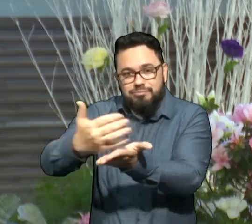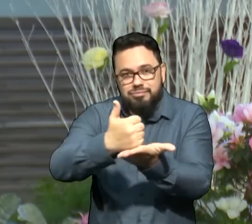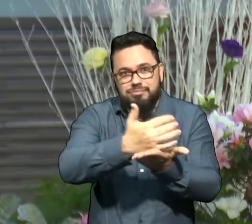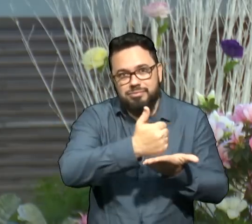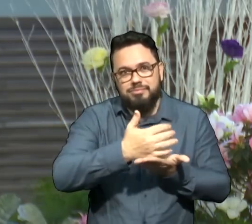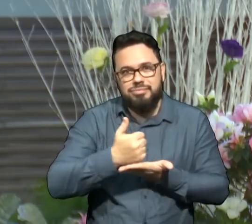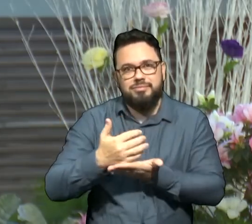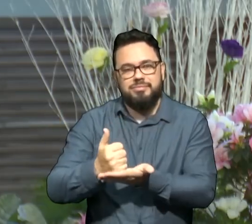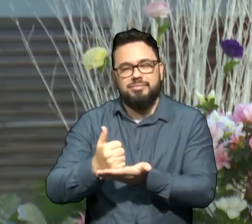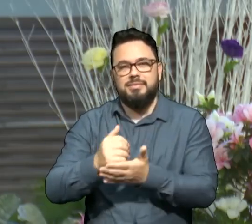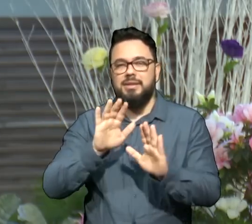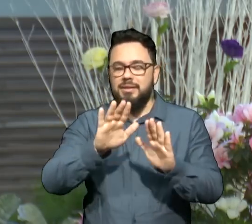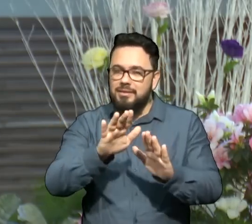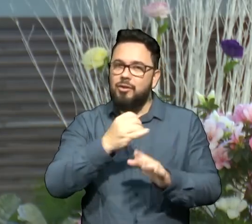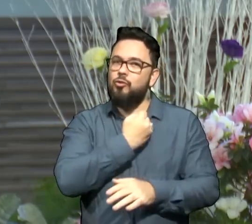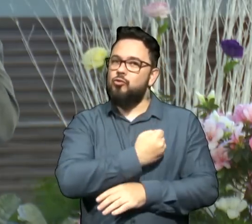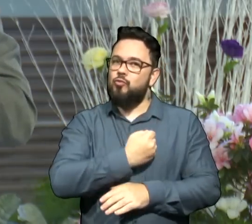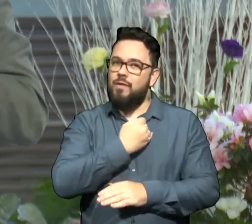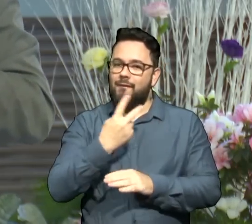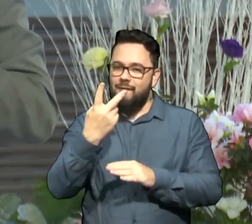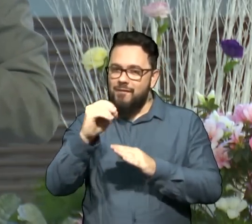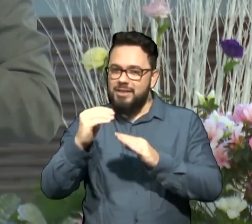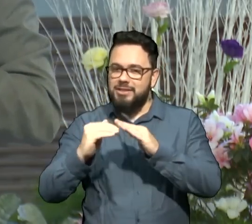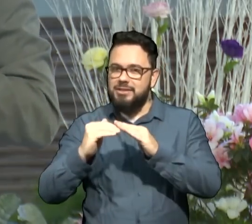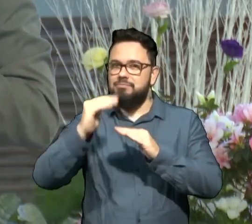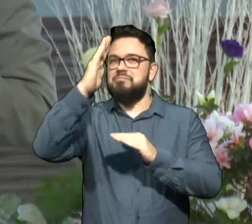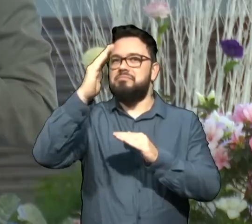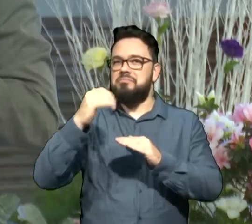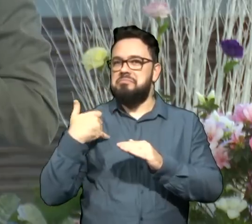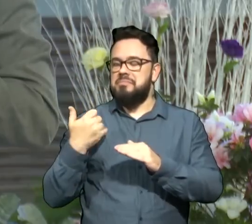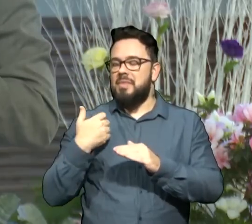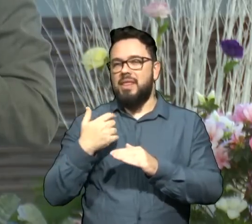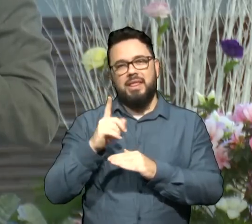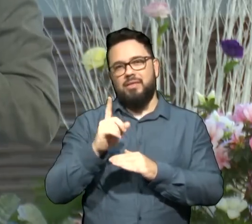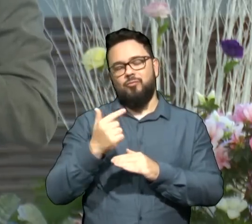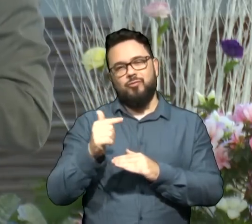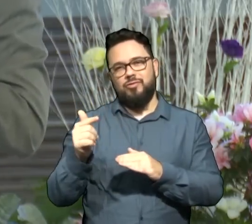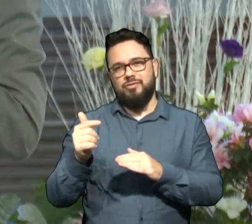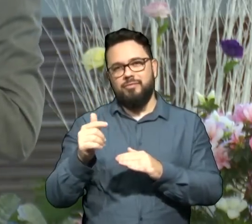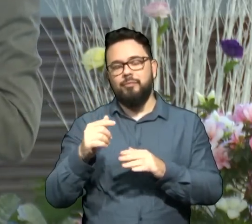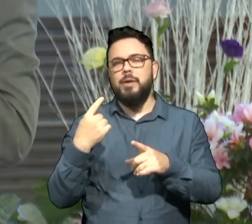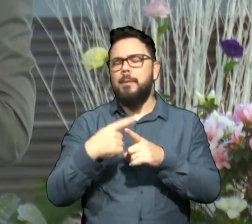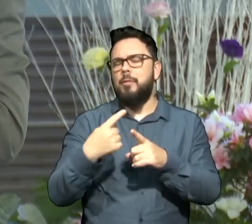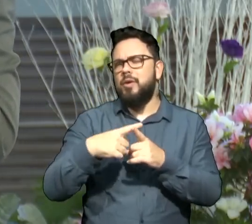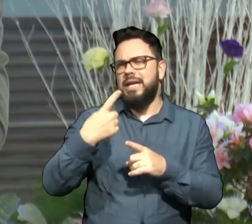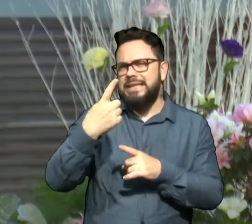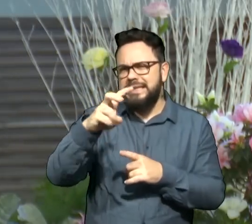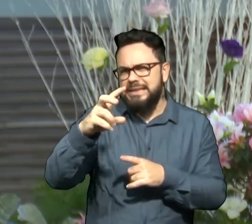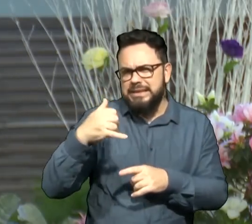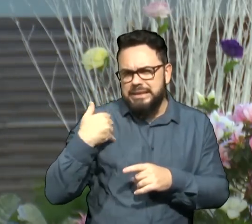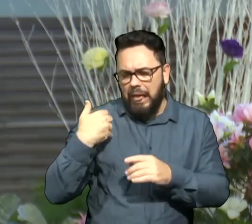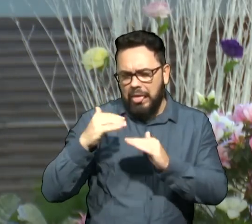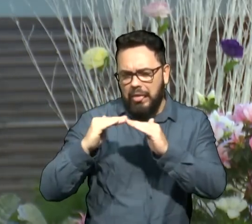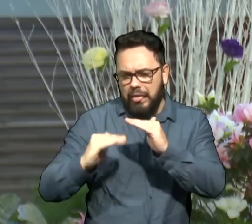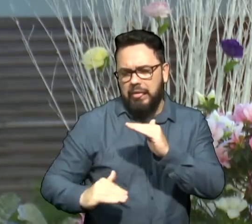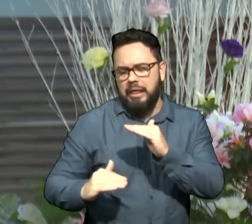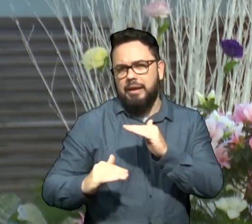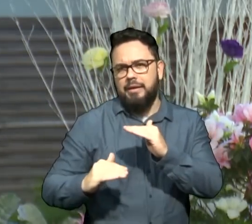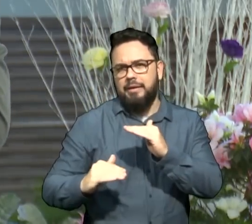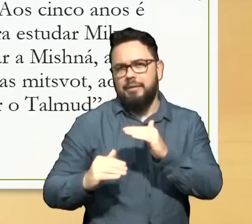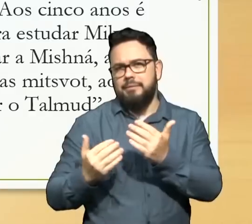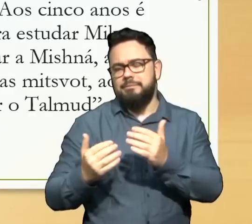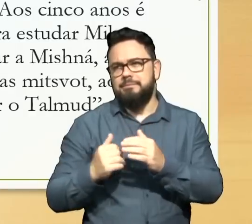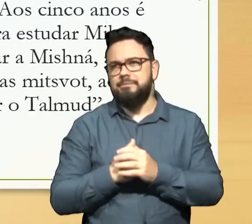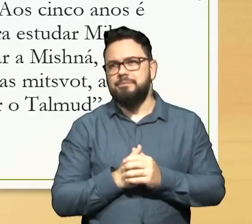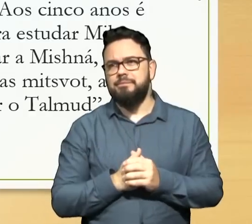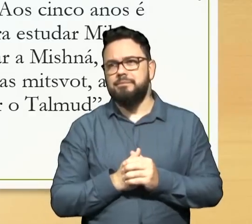anos quando ele seguiu Jesus e por que que eu coloco não menos de 15 porque de acordo com o a o talmud